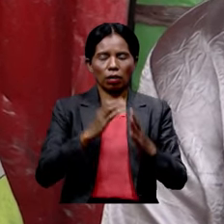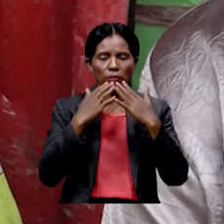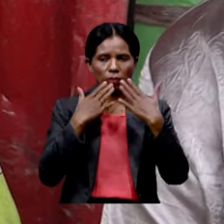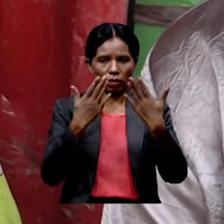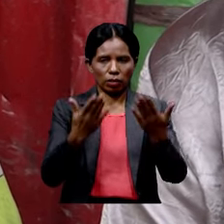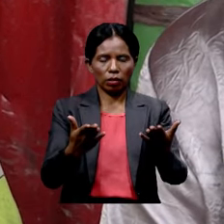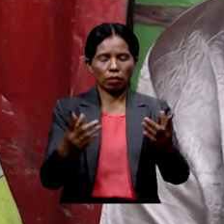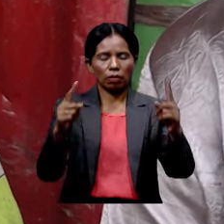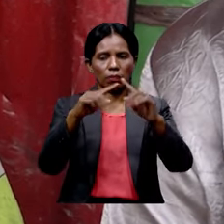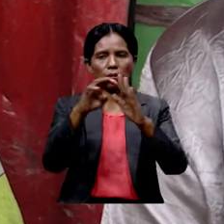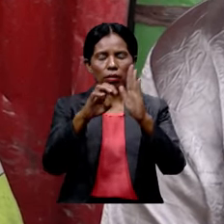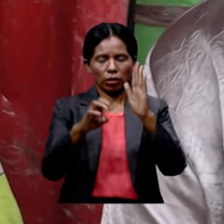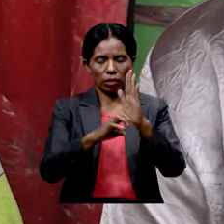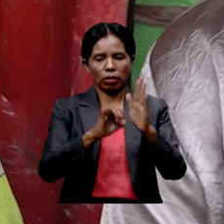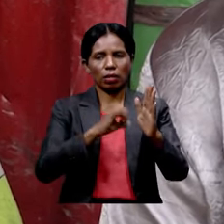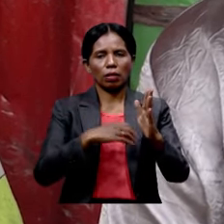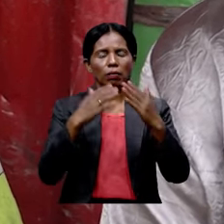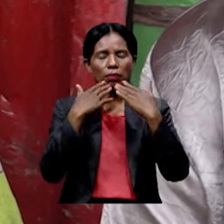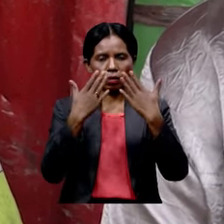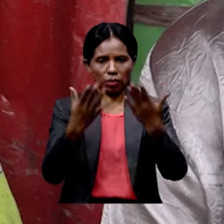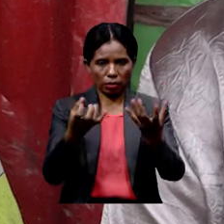Akredese bai estado, au akredese